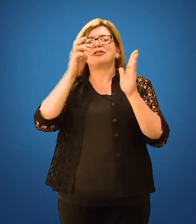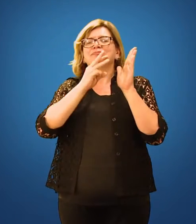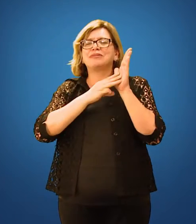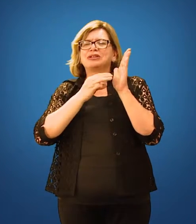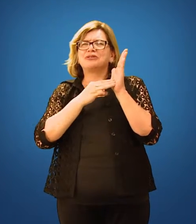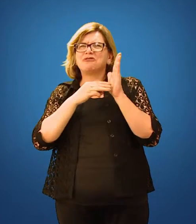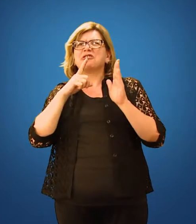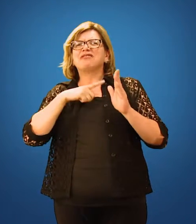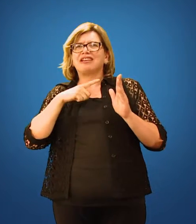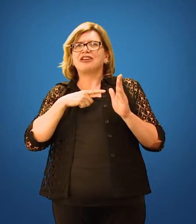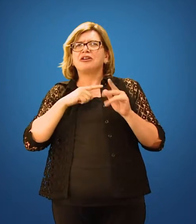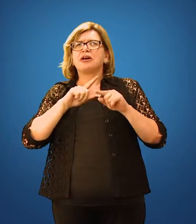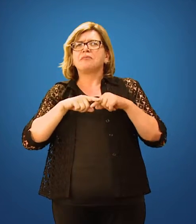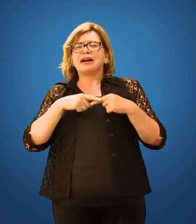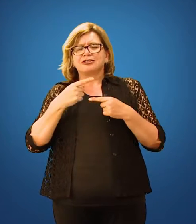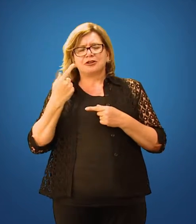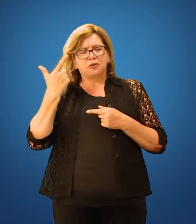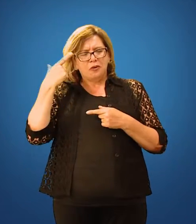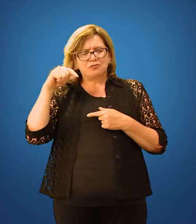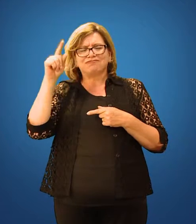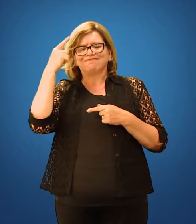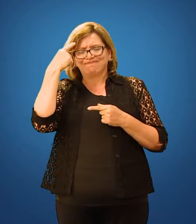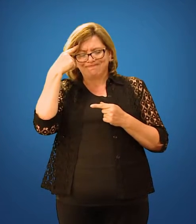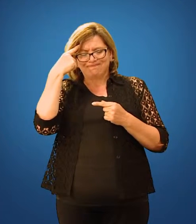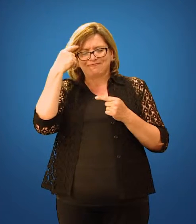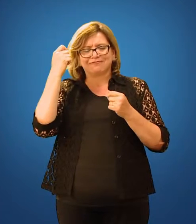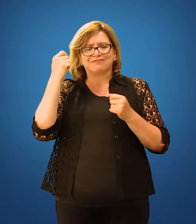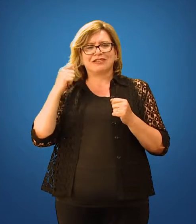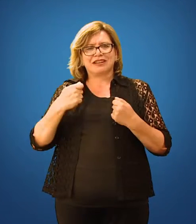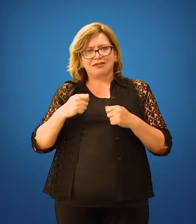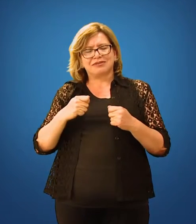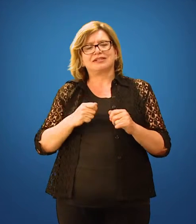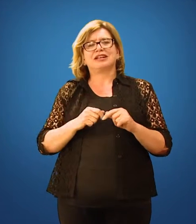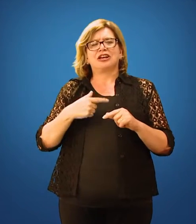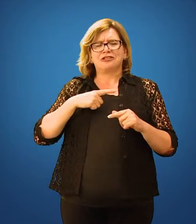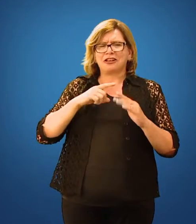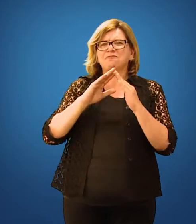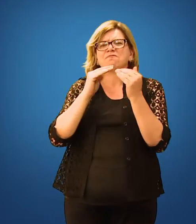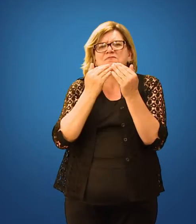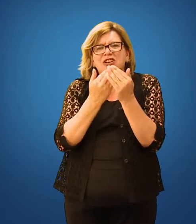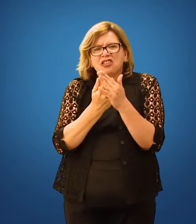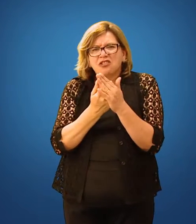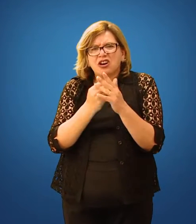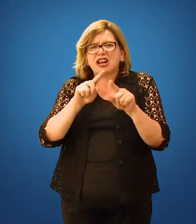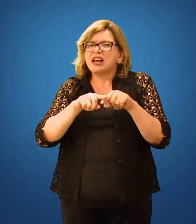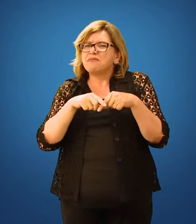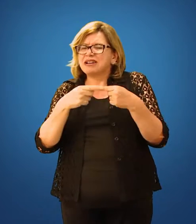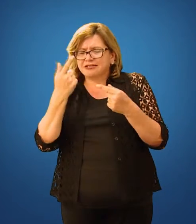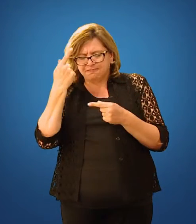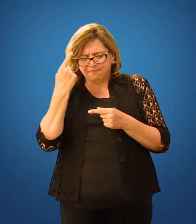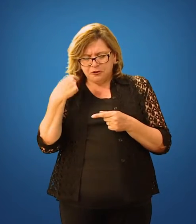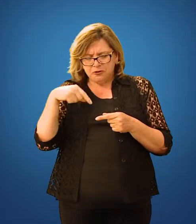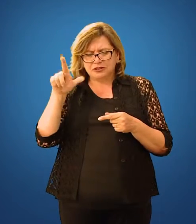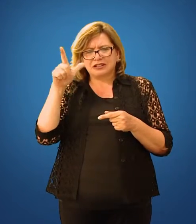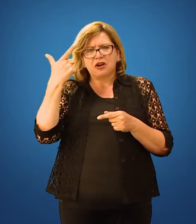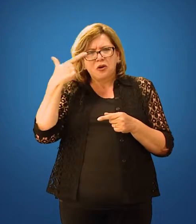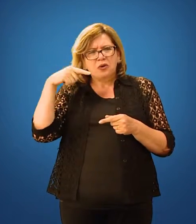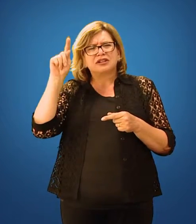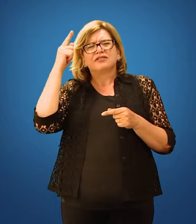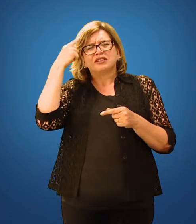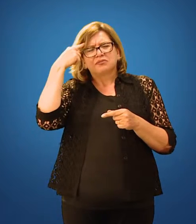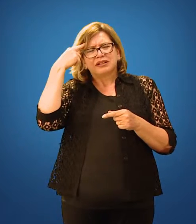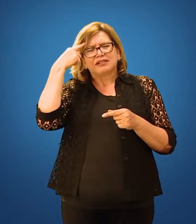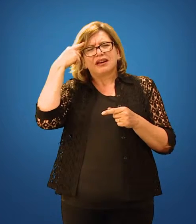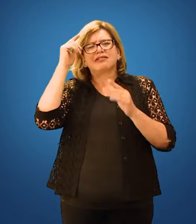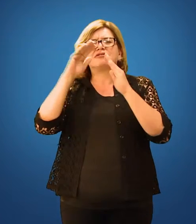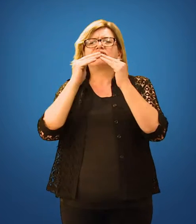eu vou repensar essa metodologia. Eu tenho uma instituição de ensino funcionando e eu vou repensar essa instituição de ensino. Eu vou repensar para